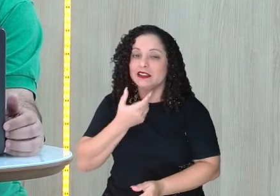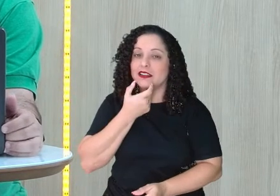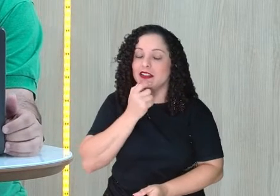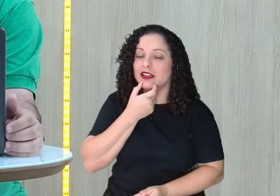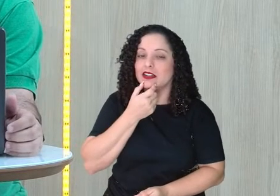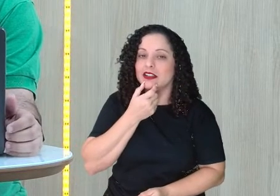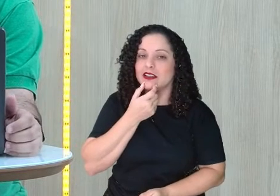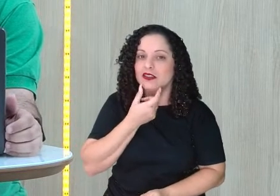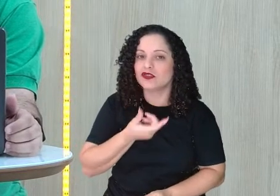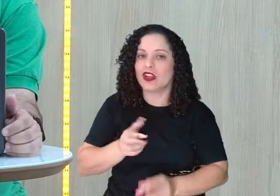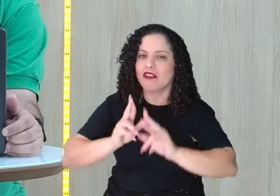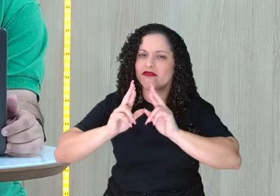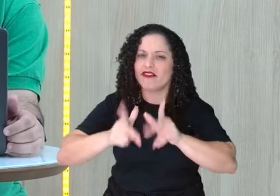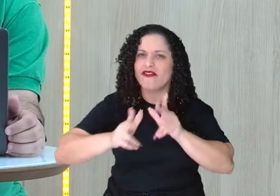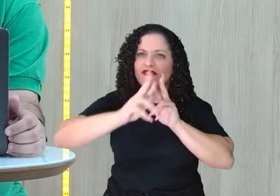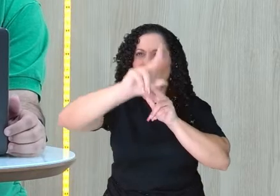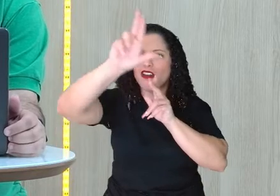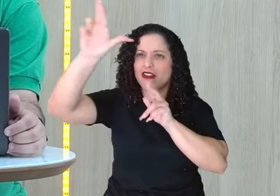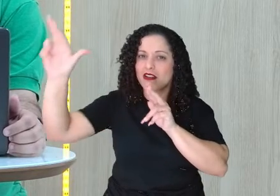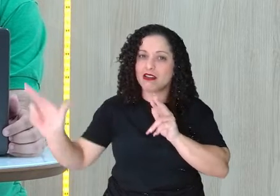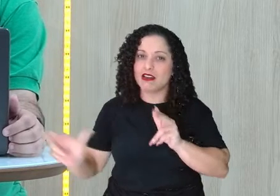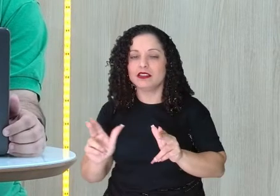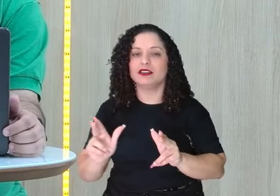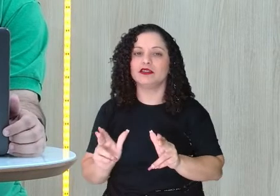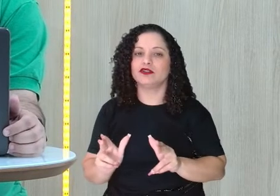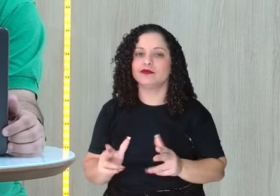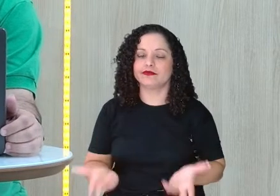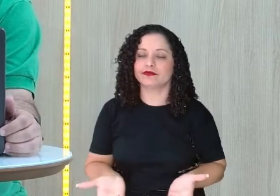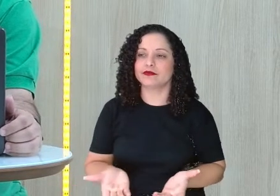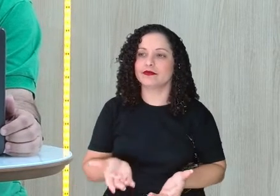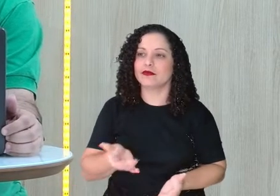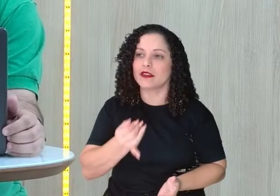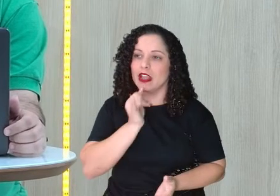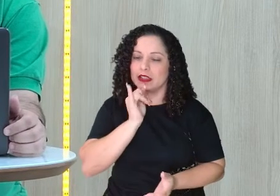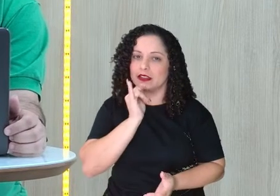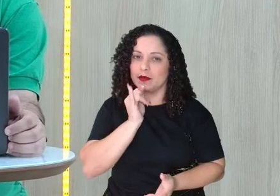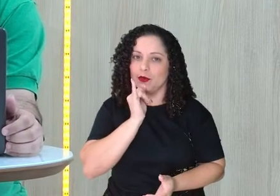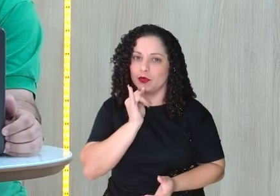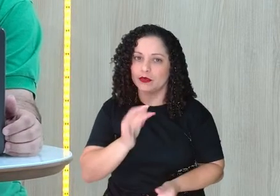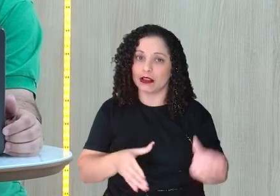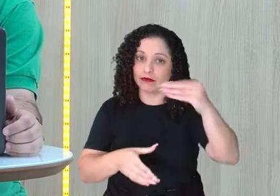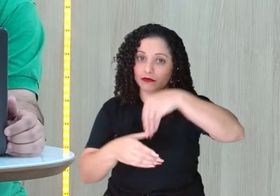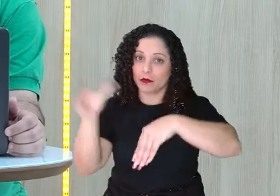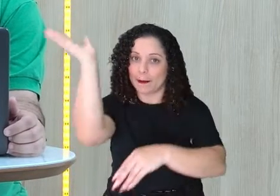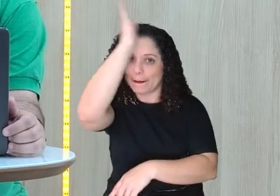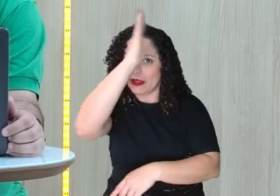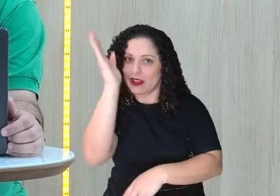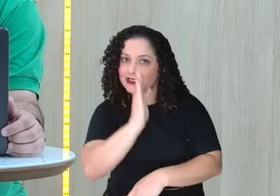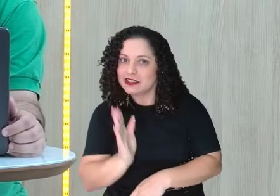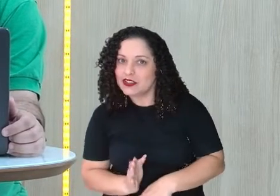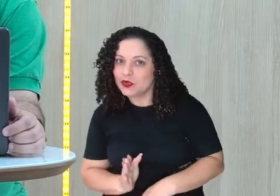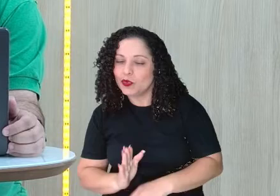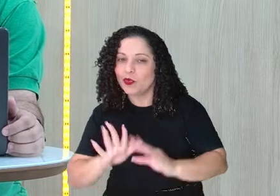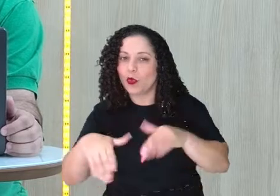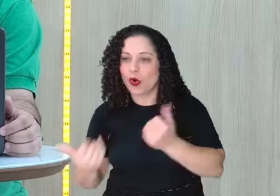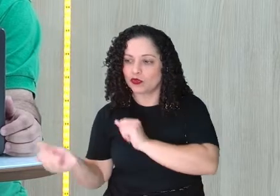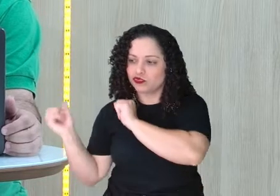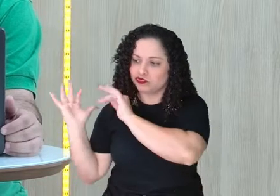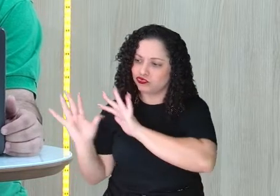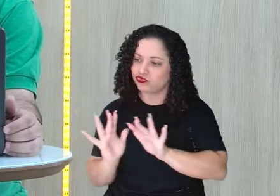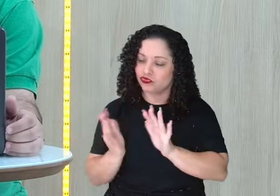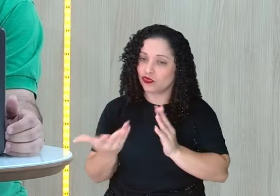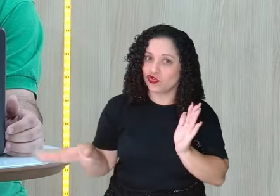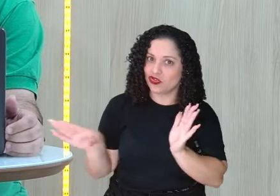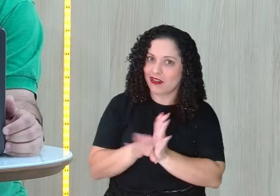forma diferente do que vai acontecer aqui, por exemplo, né, no Brasil. A colonização de lá ela teve um